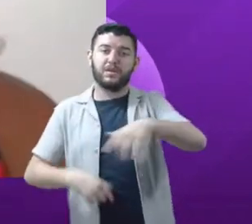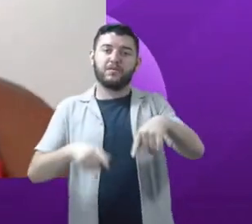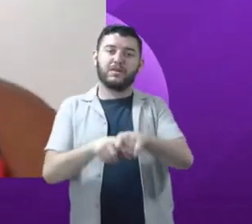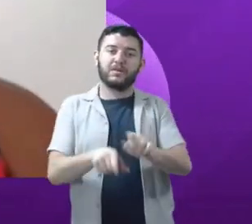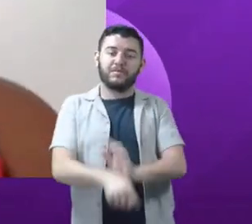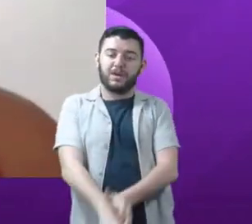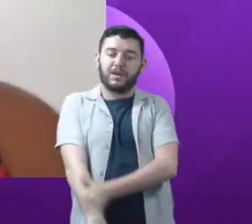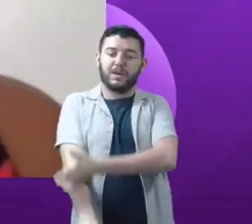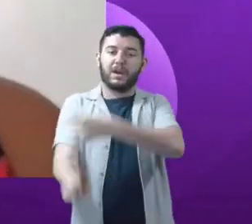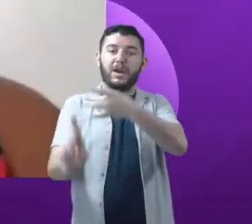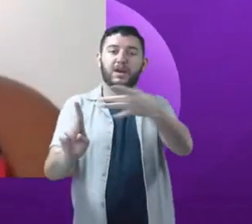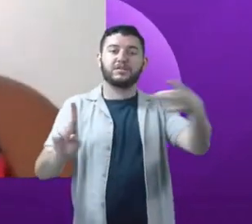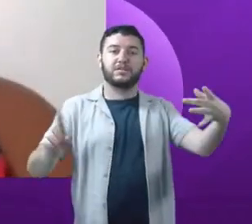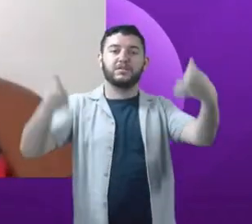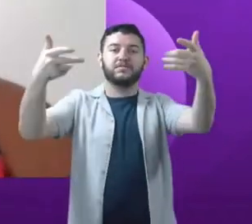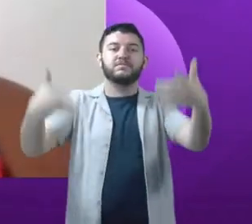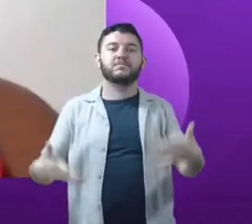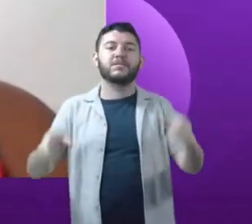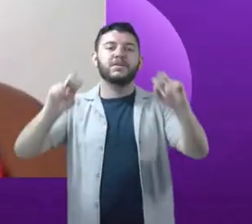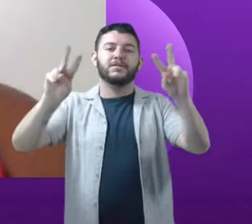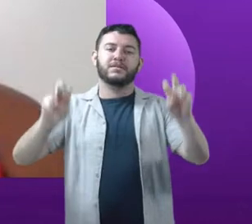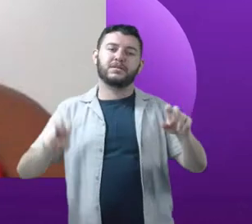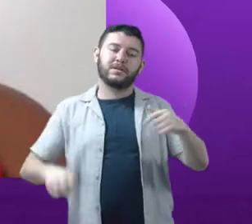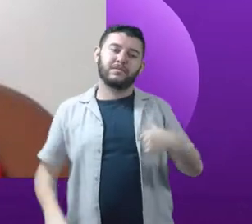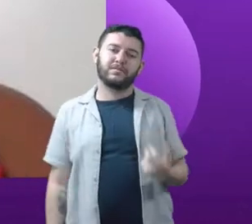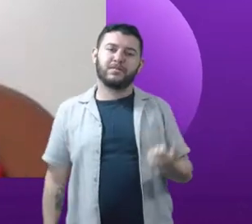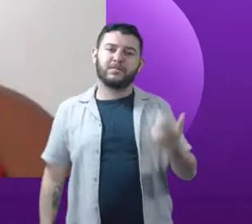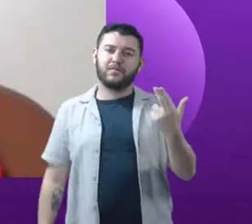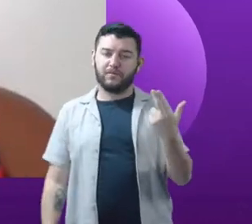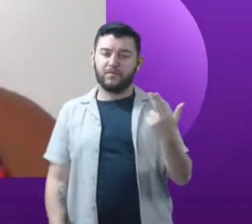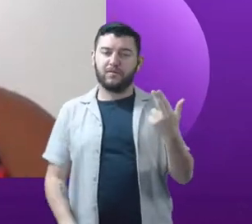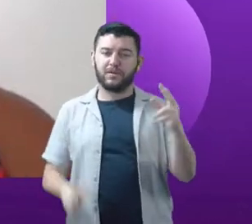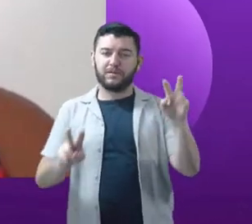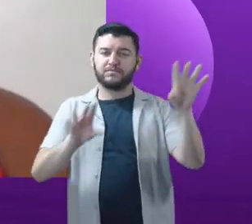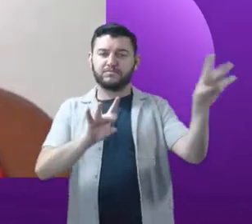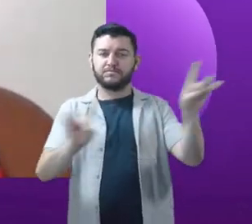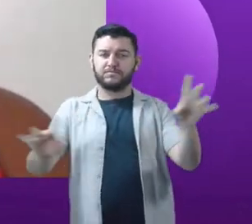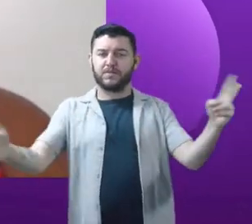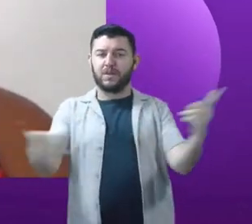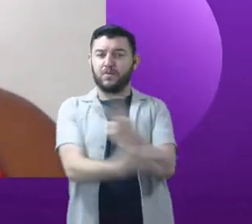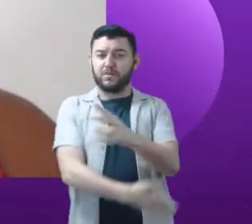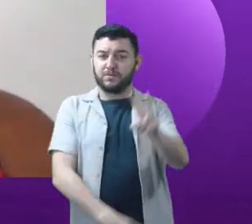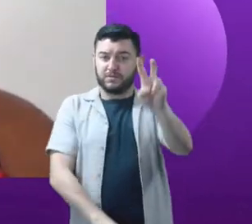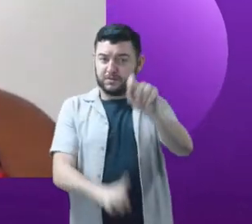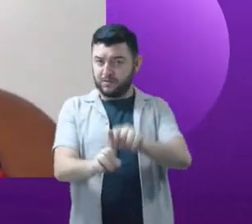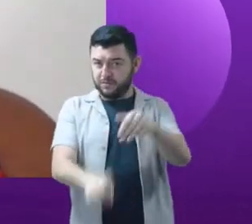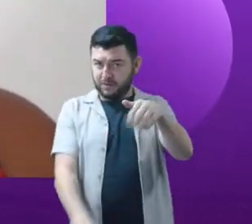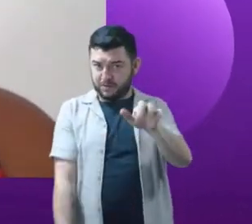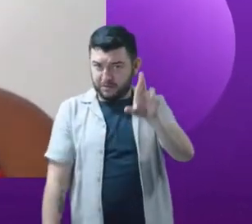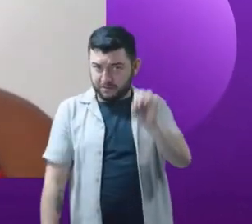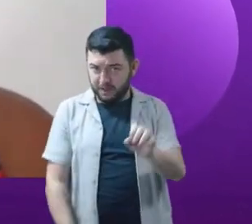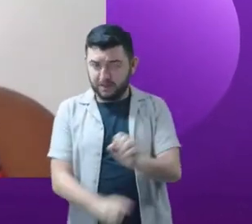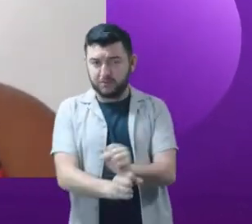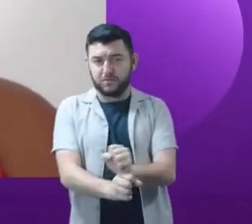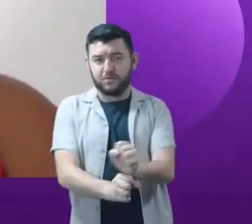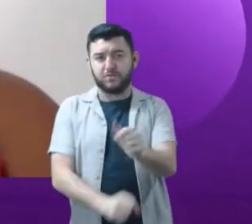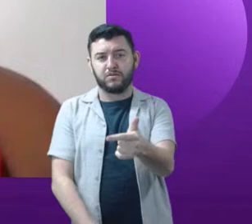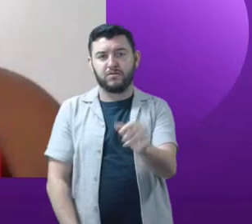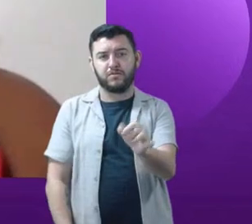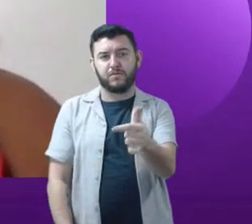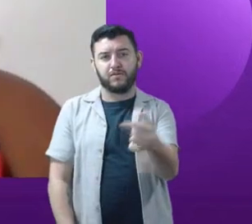falando sobre esse assunto, mas citar um episódio que aconteceu no dia 5 de março desse ano,